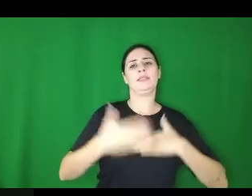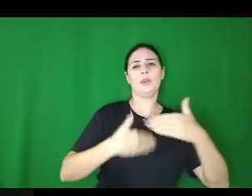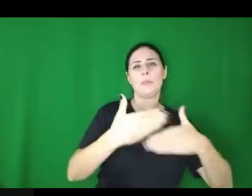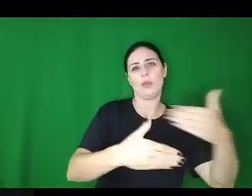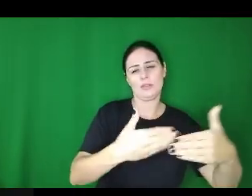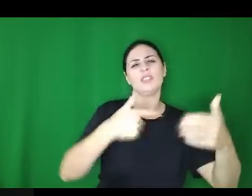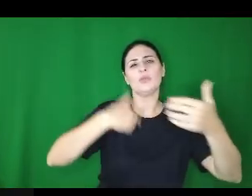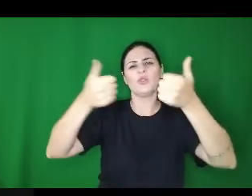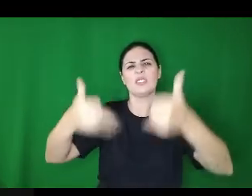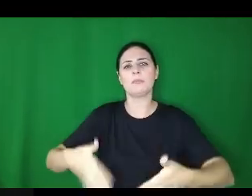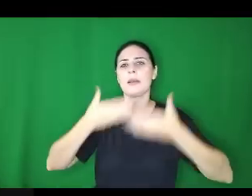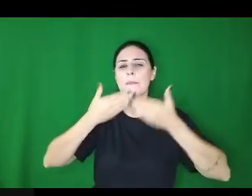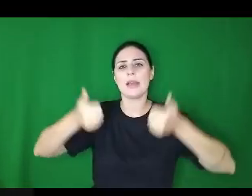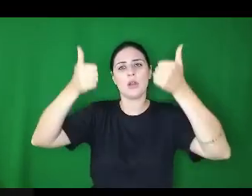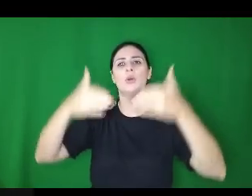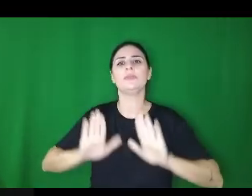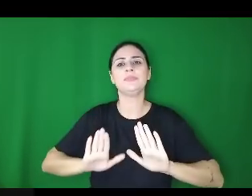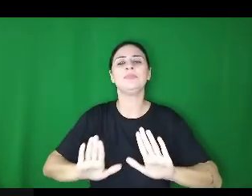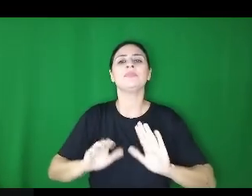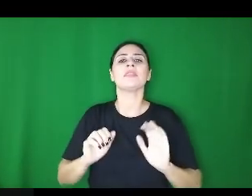bem inchado,